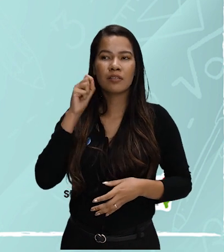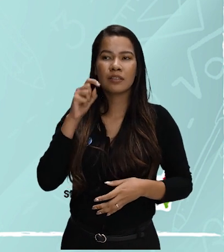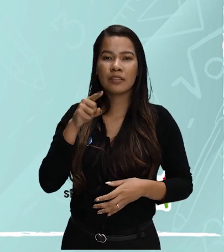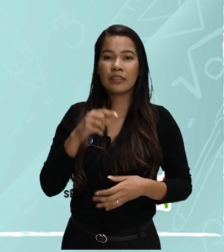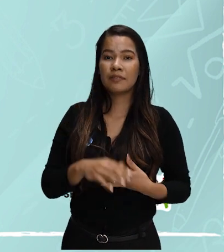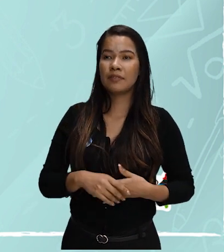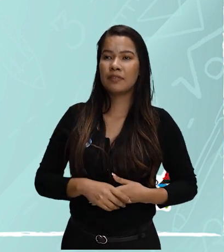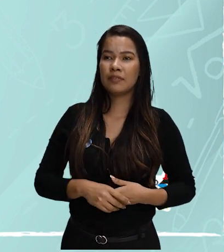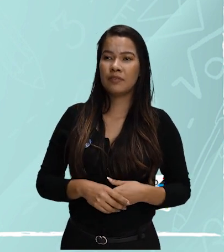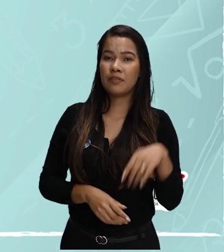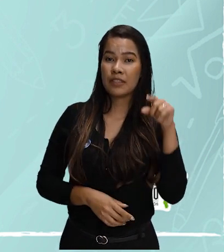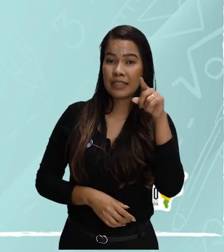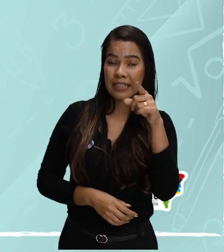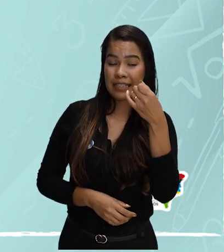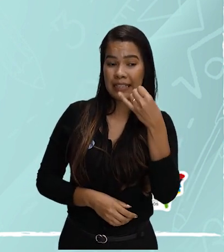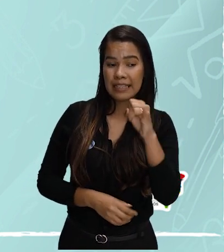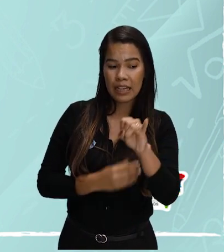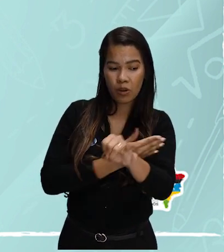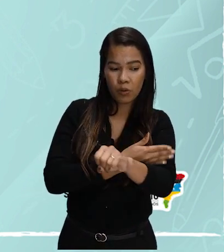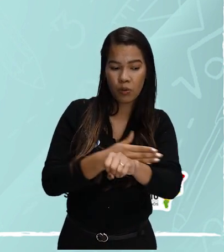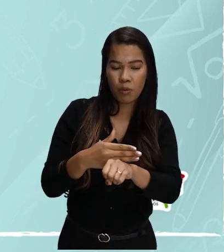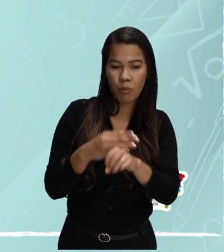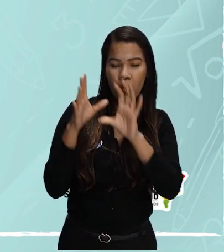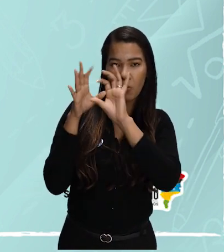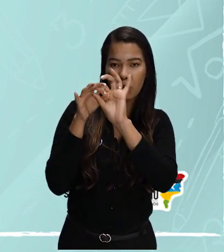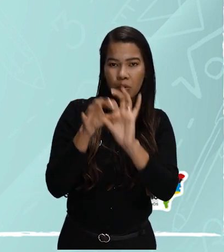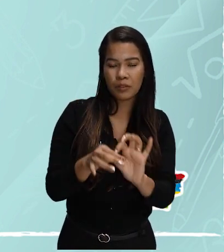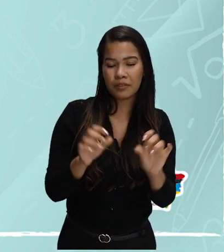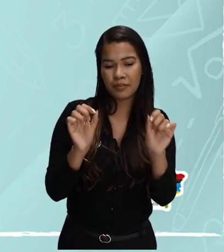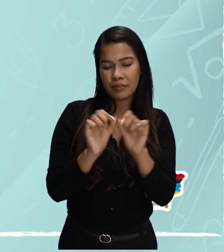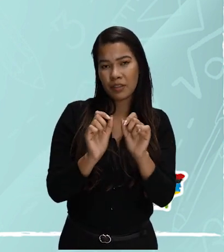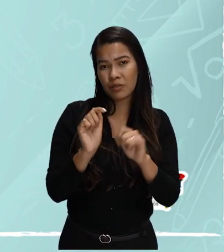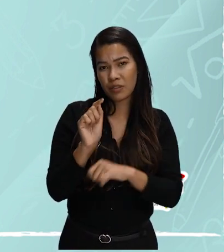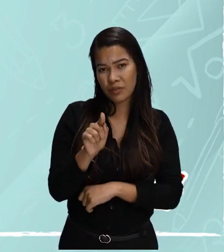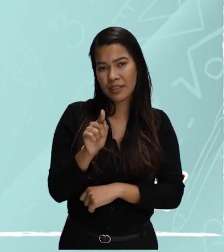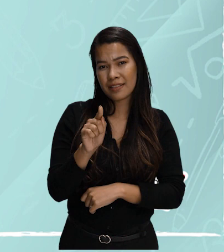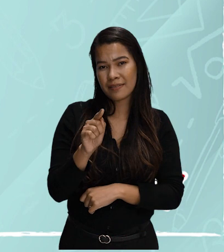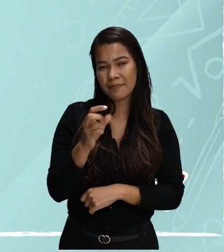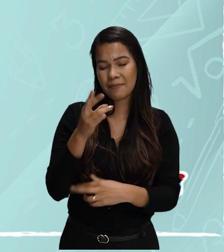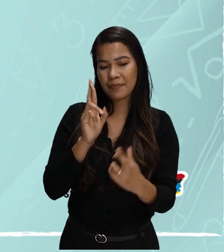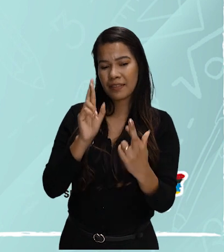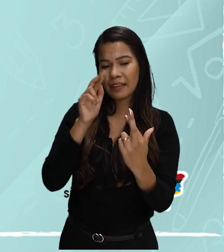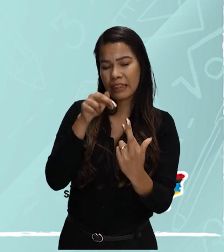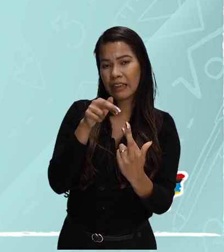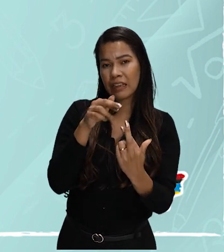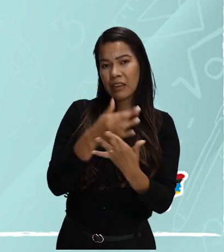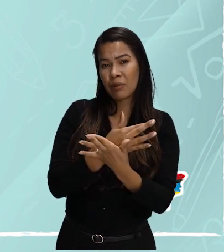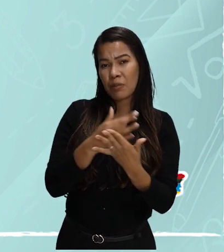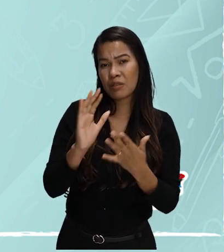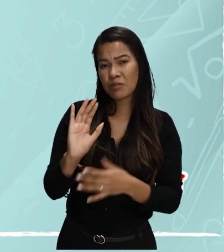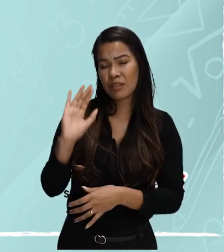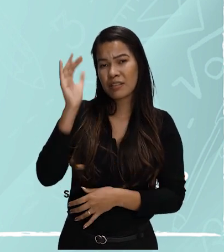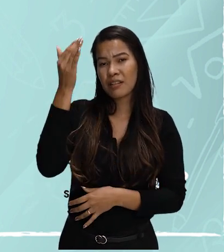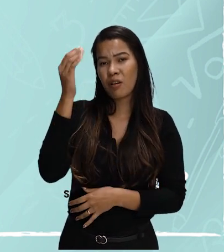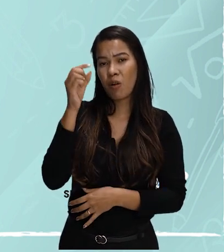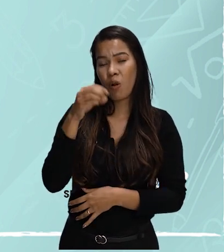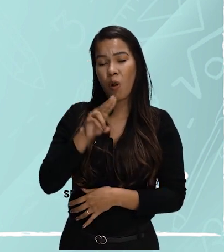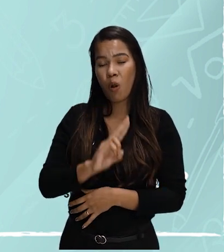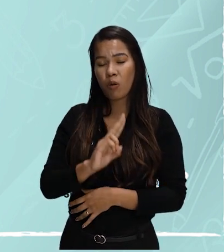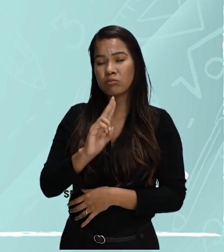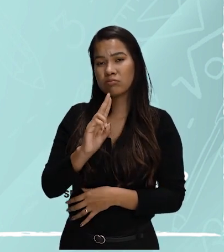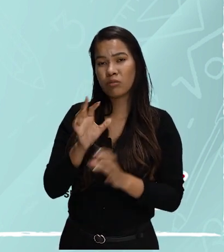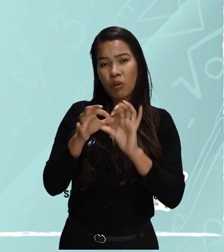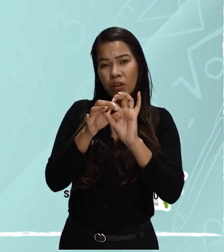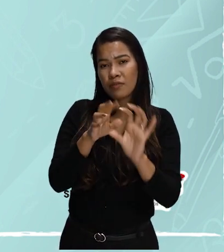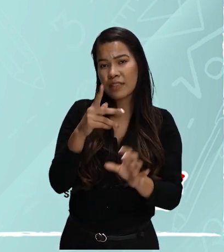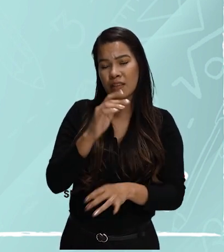se acostuma, o contexto faz com que você se reporte a determinadas situações, o contexto que você vive faz com que